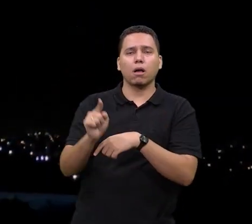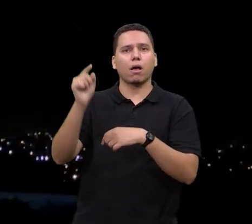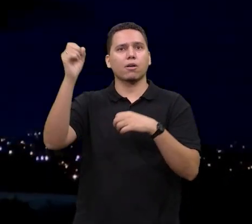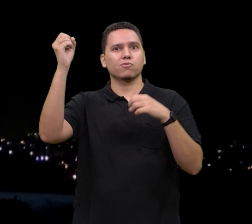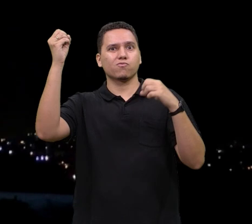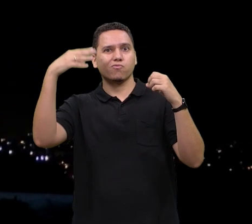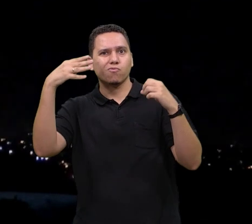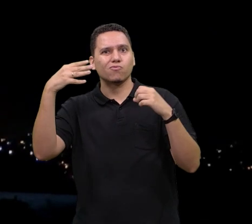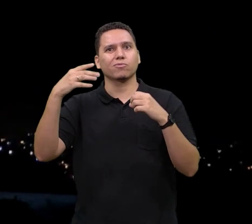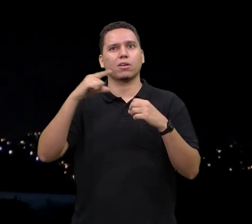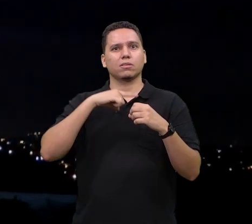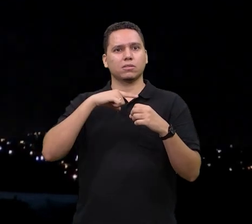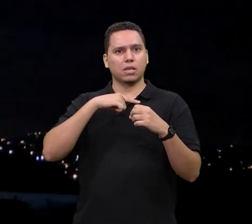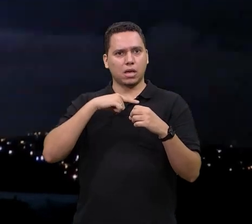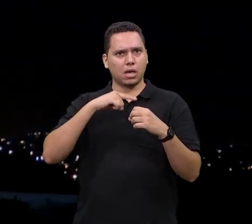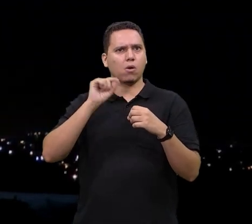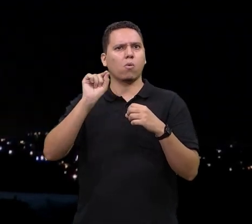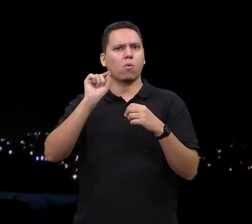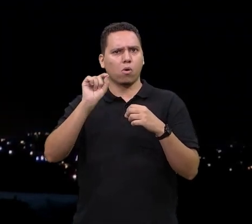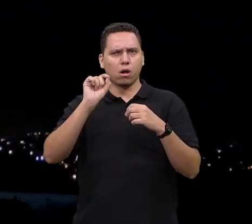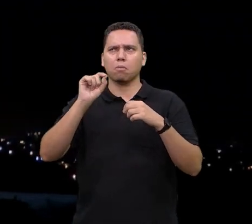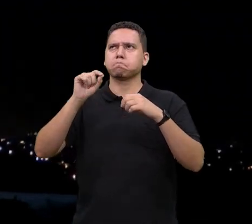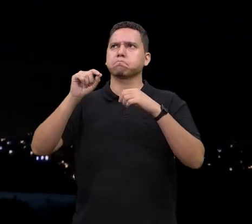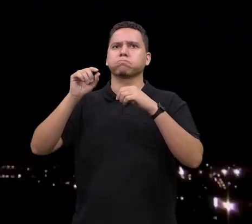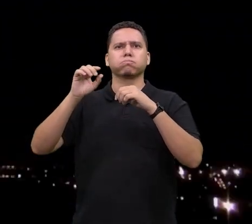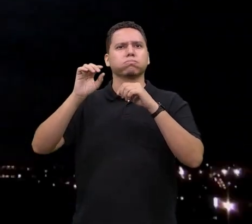que haja um deslocamento de partículas entre eles.